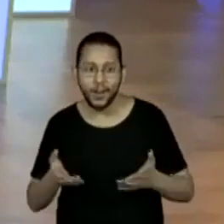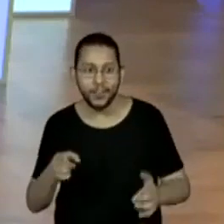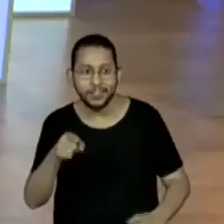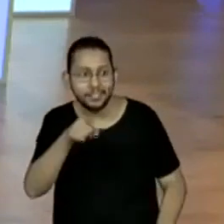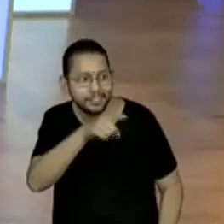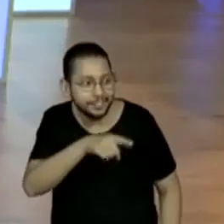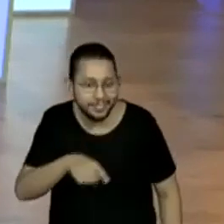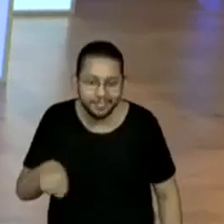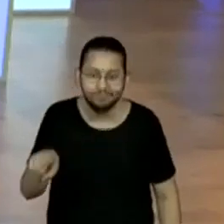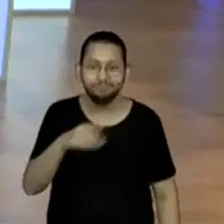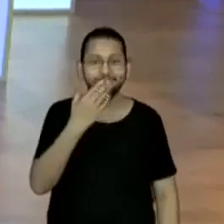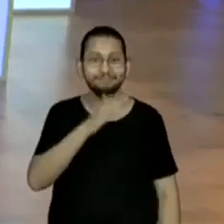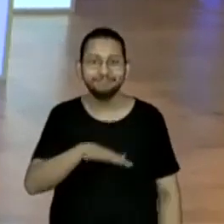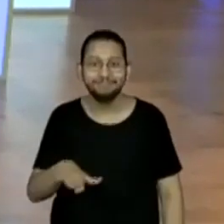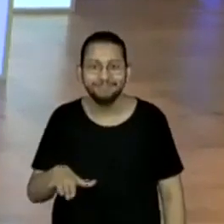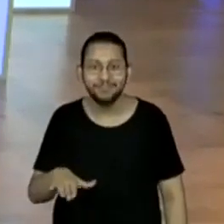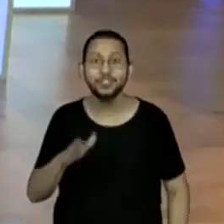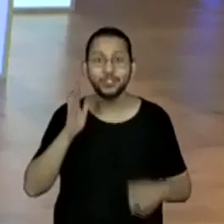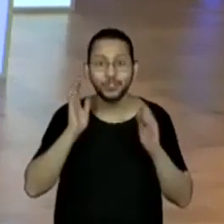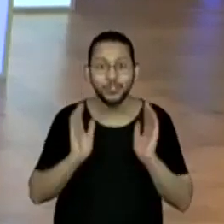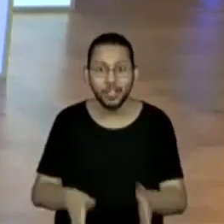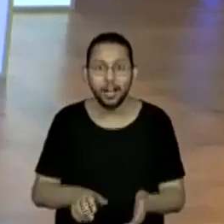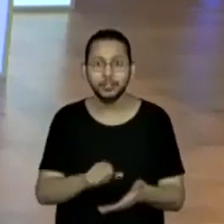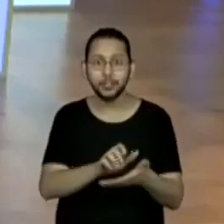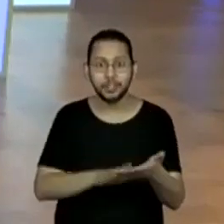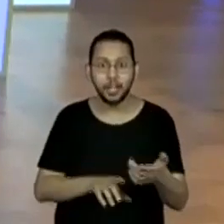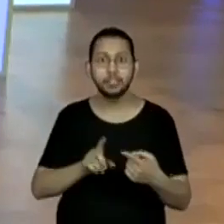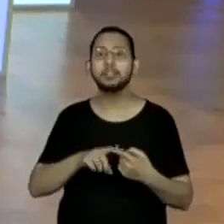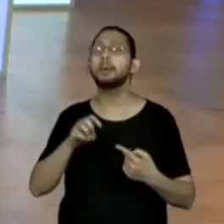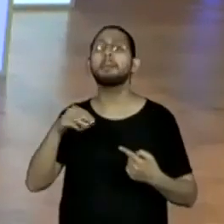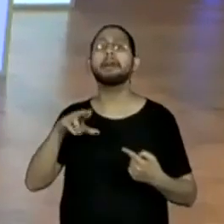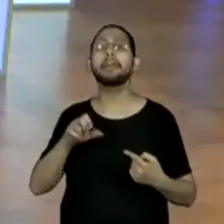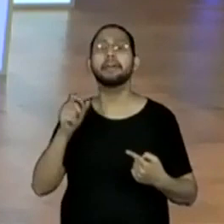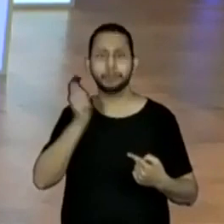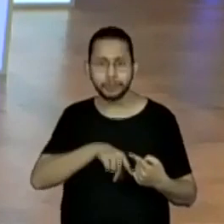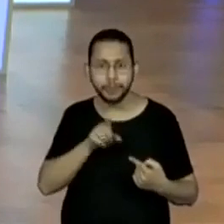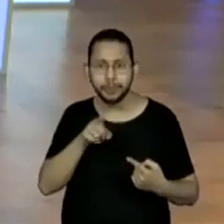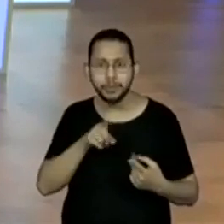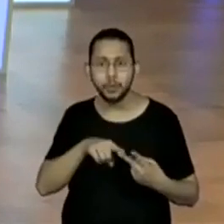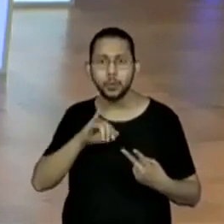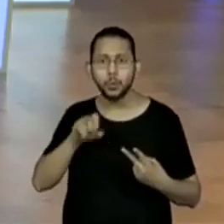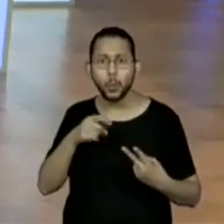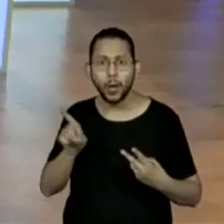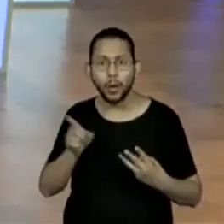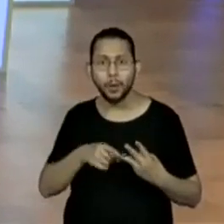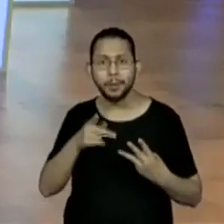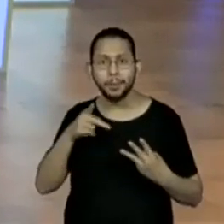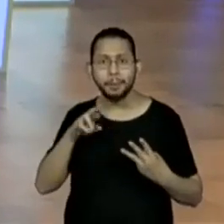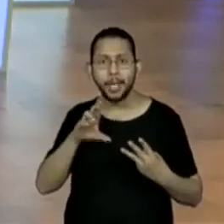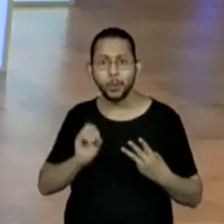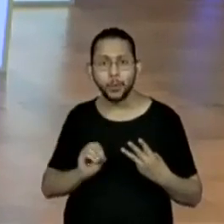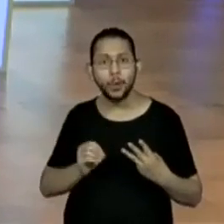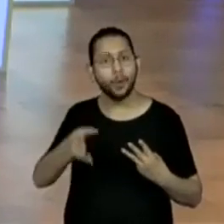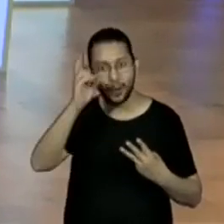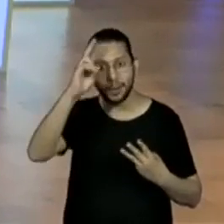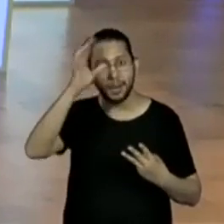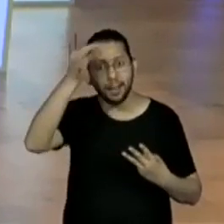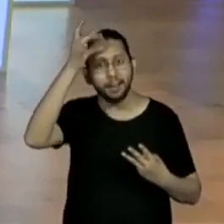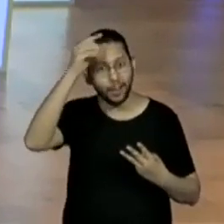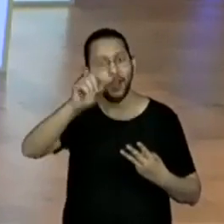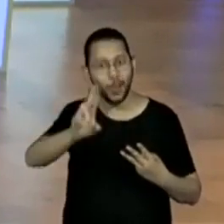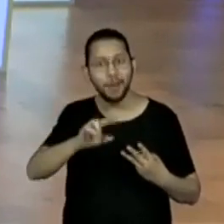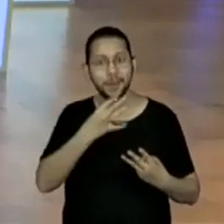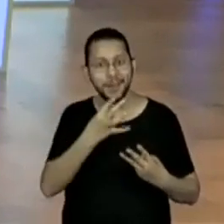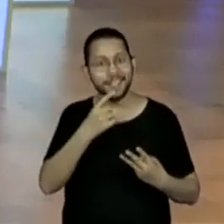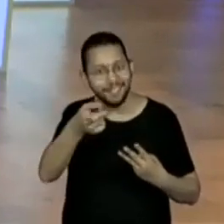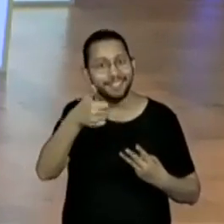vocês. Já fizeram atividade? Maria, João, Brian, Lorena, Pedro, Kaique, estou lembrando o nome das crianças. E